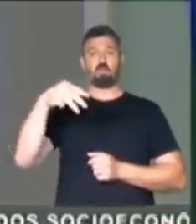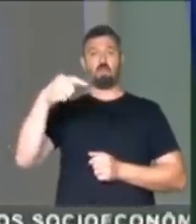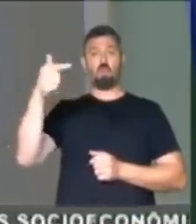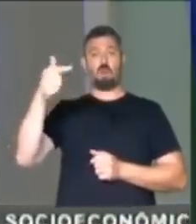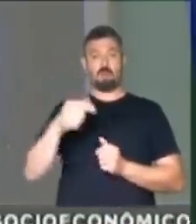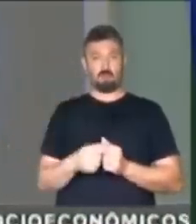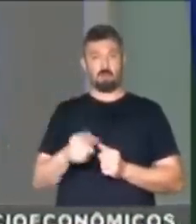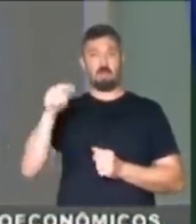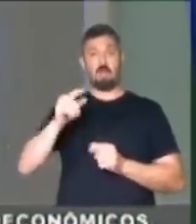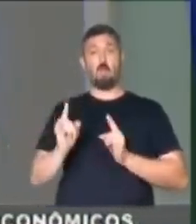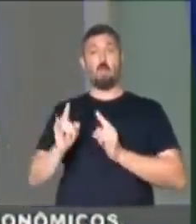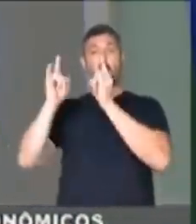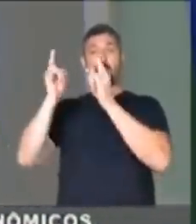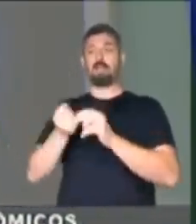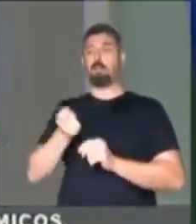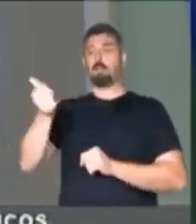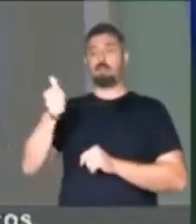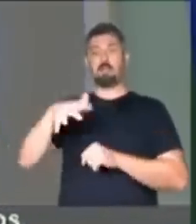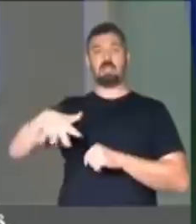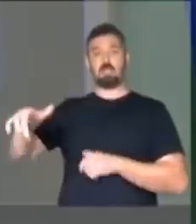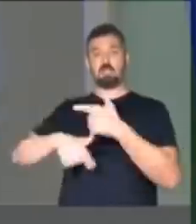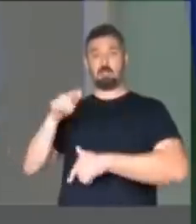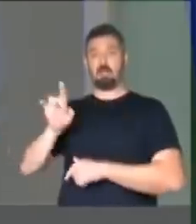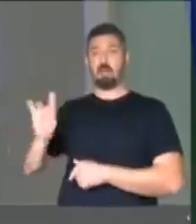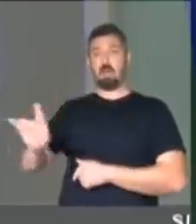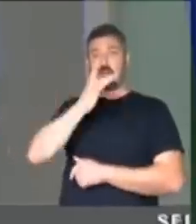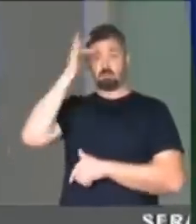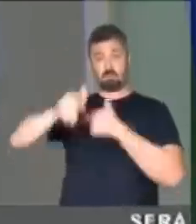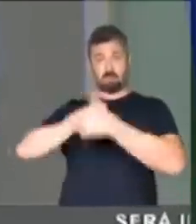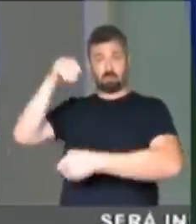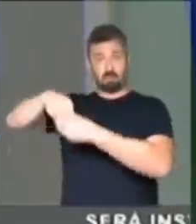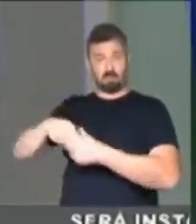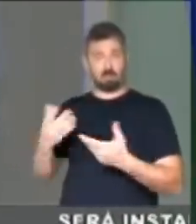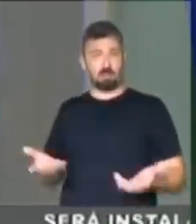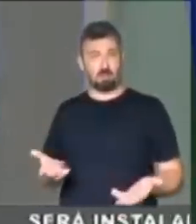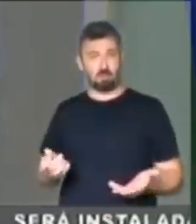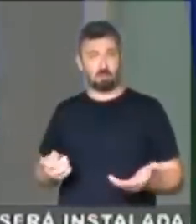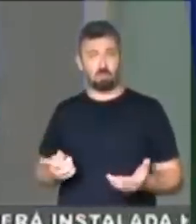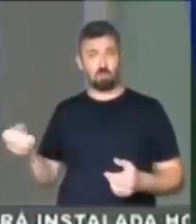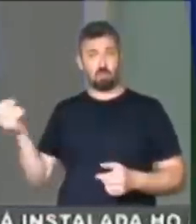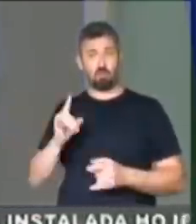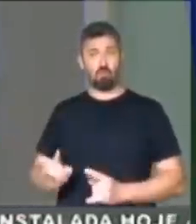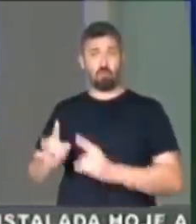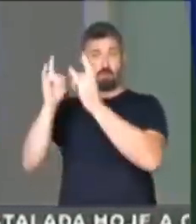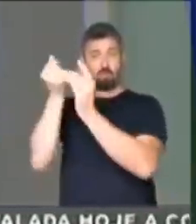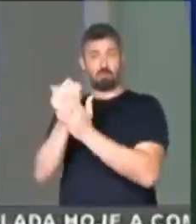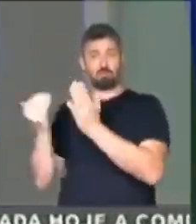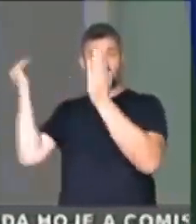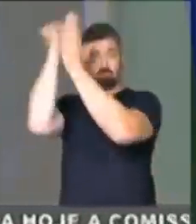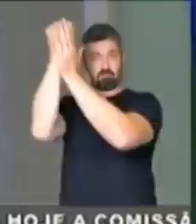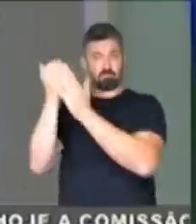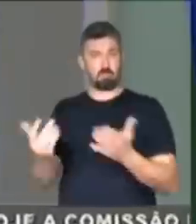apartamento que a gente está dando de área de trabalho para cada trabalhador desse novo prédio superfaturado que